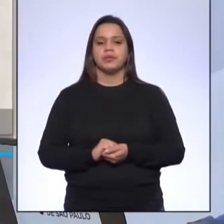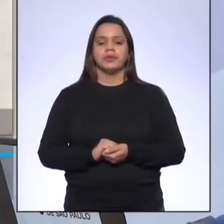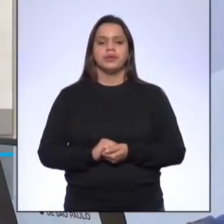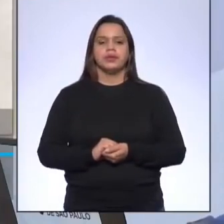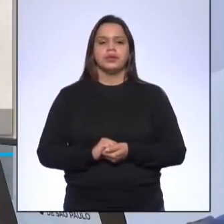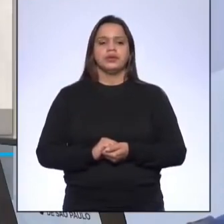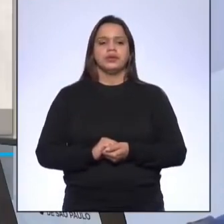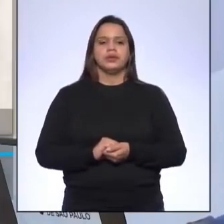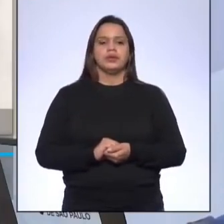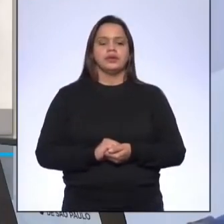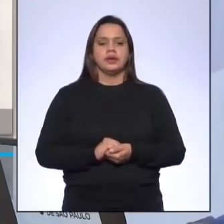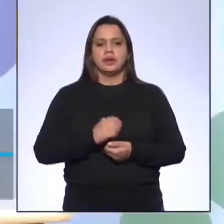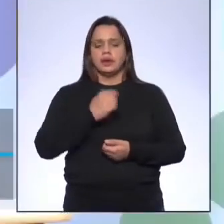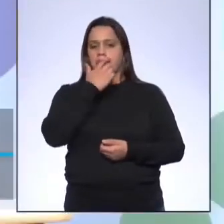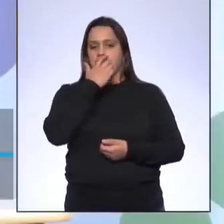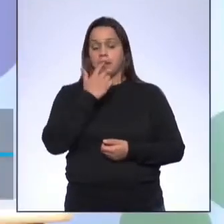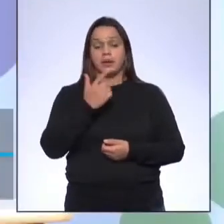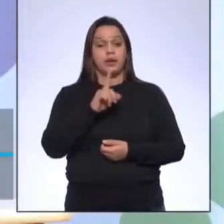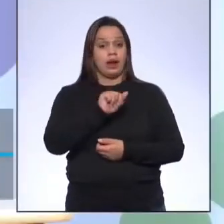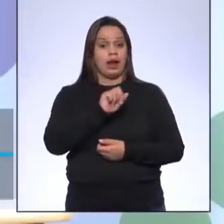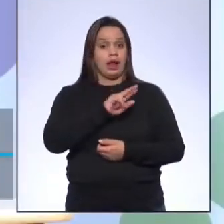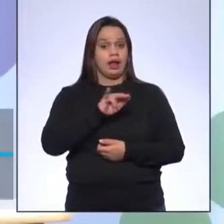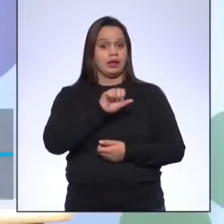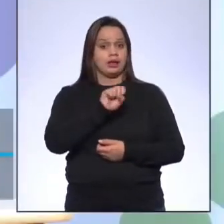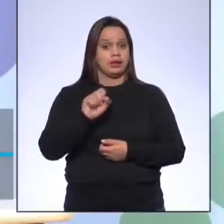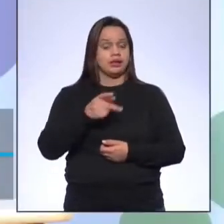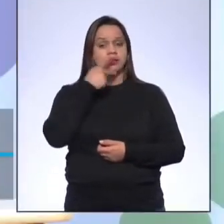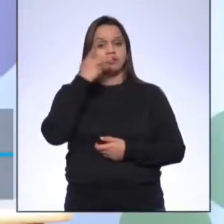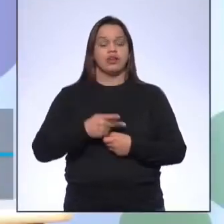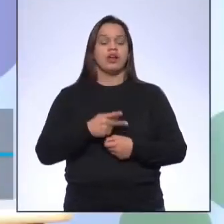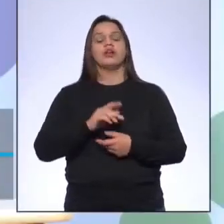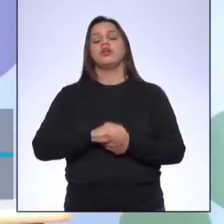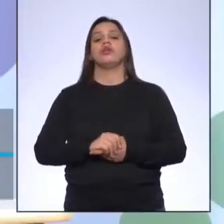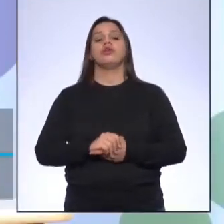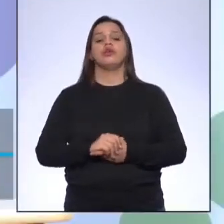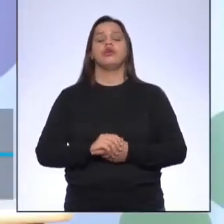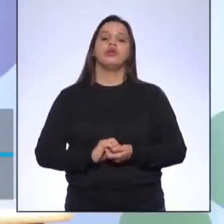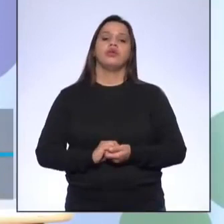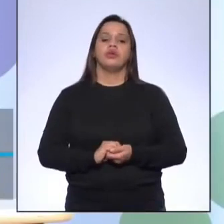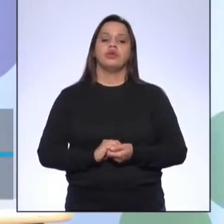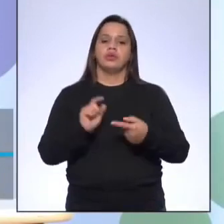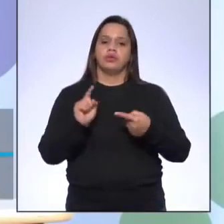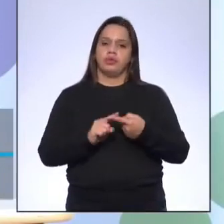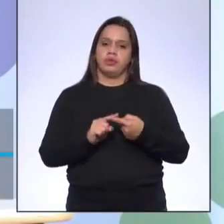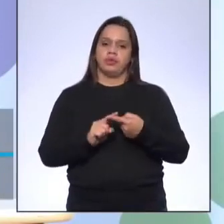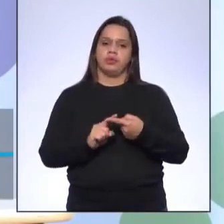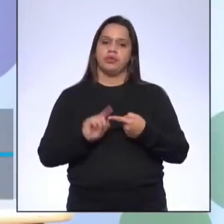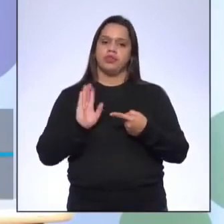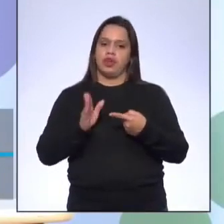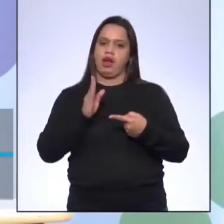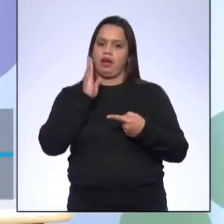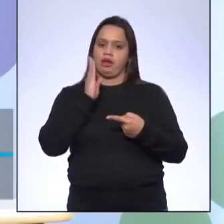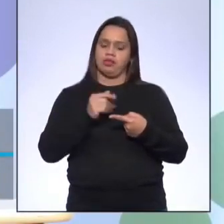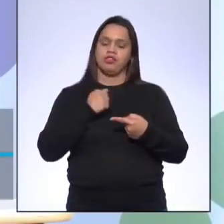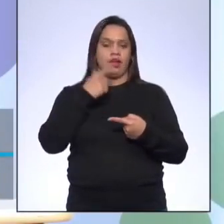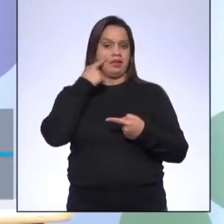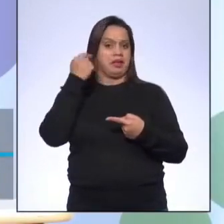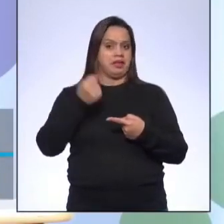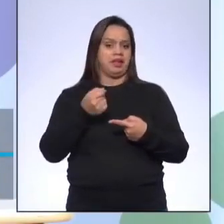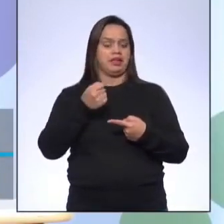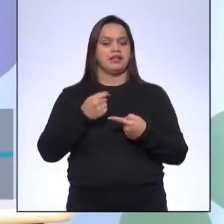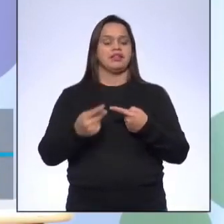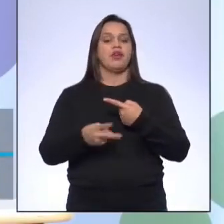Bento Rodrigues. Tá. A Larissa, ela falou sobre killed, contaminated e destroyed, né? Então ela já está atenta aí aos